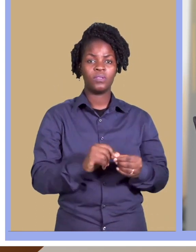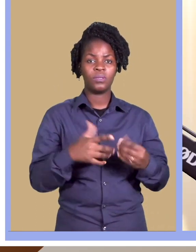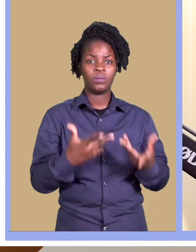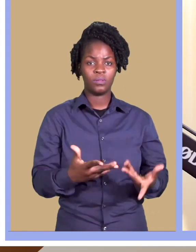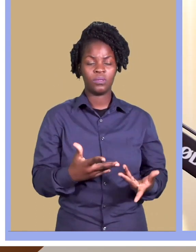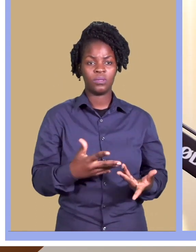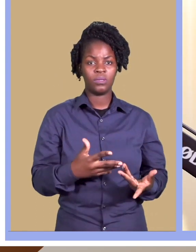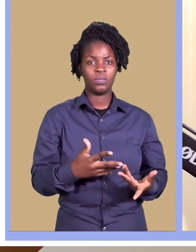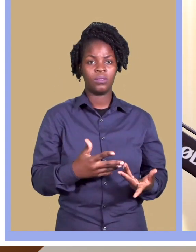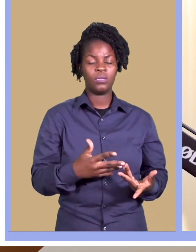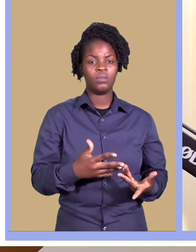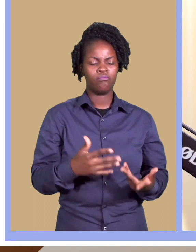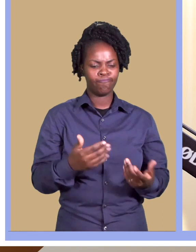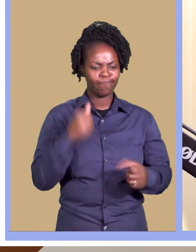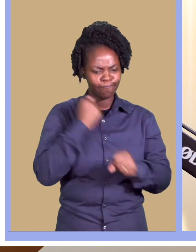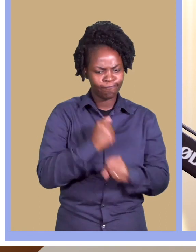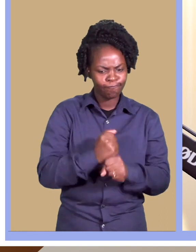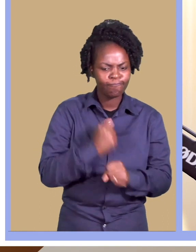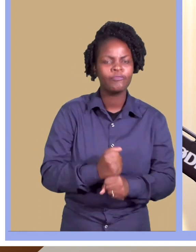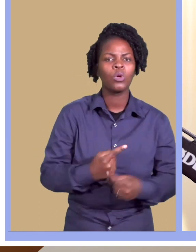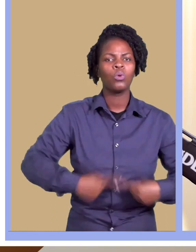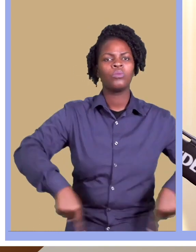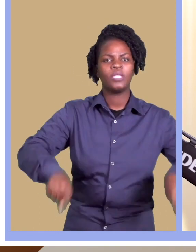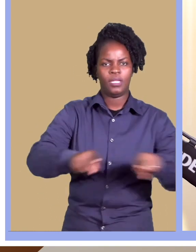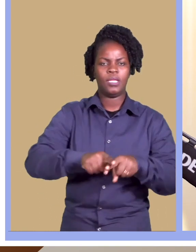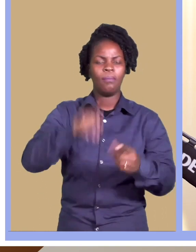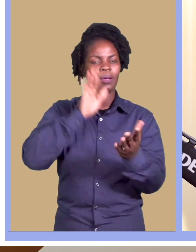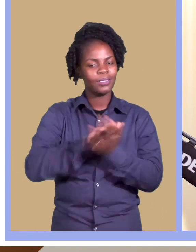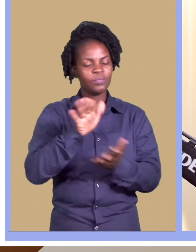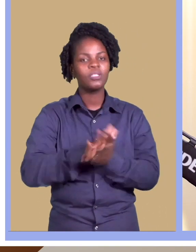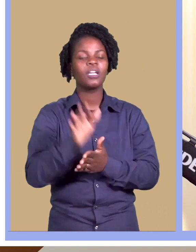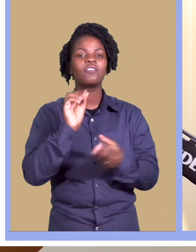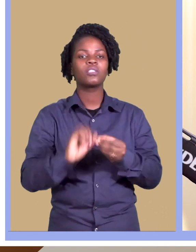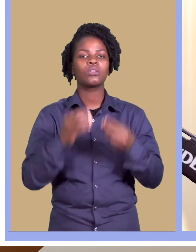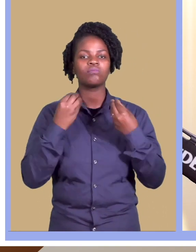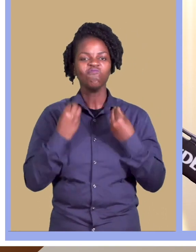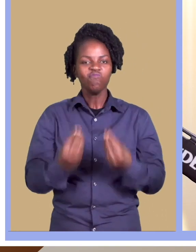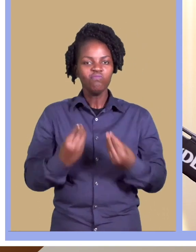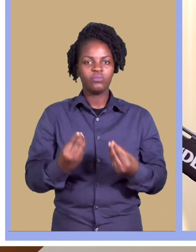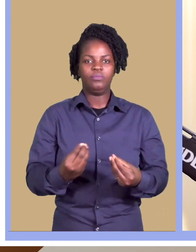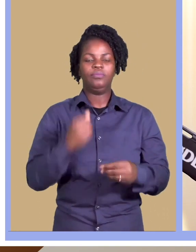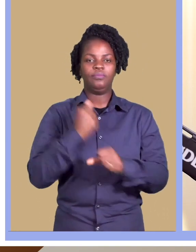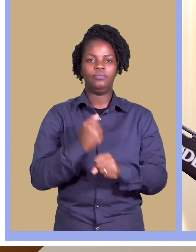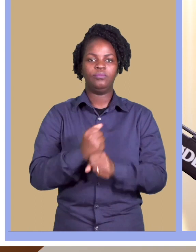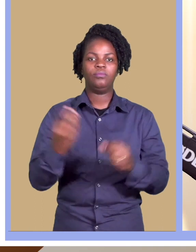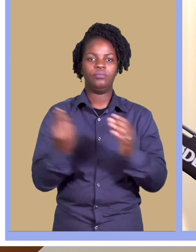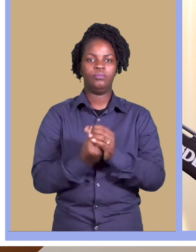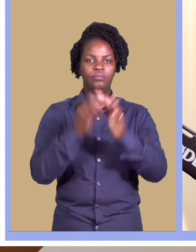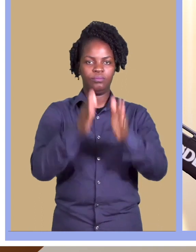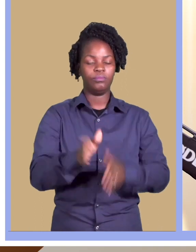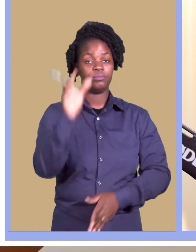alimentar o comitê, para ter uma visão sobre deficiência, né? Exatamente, para ter uma visão inclusiva, para que não haja